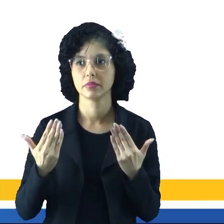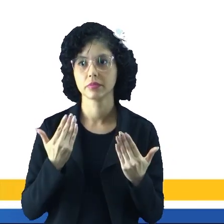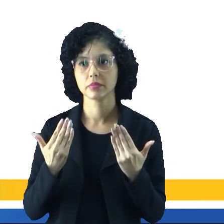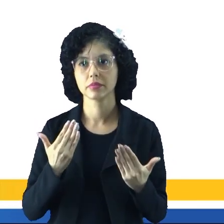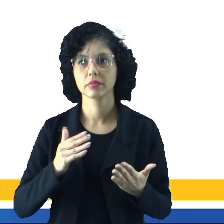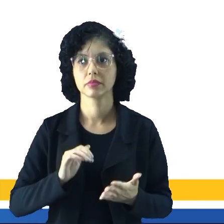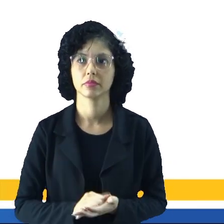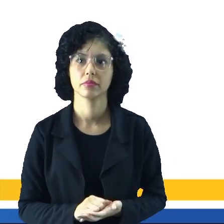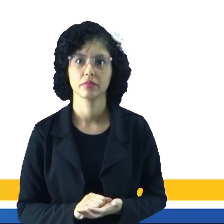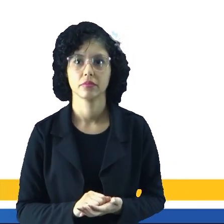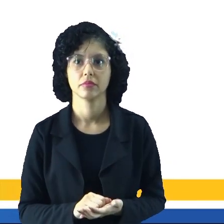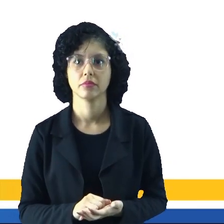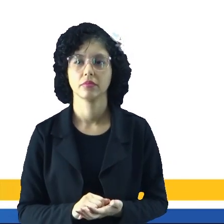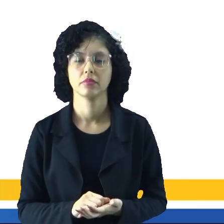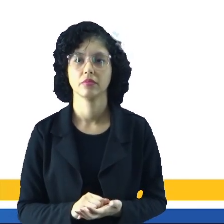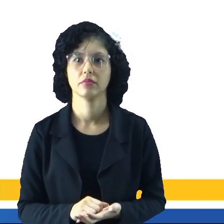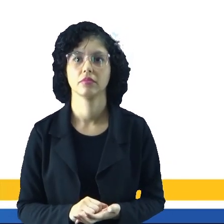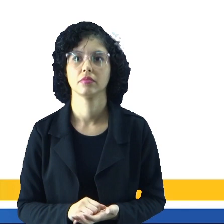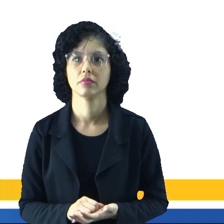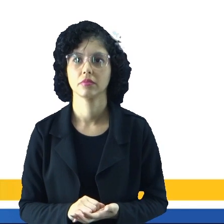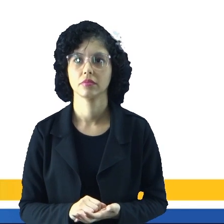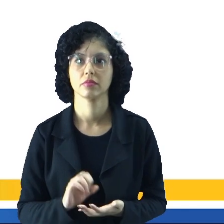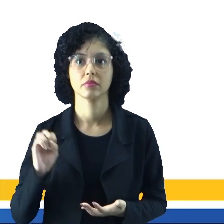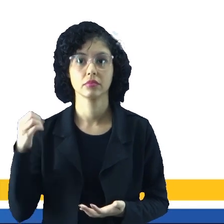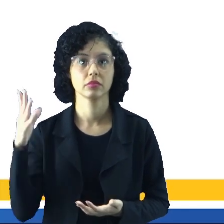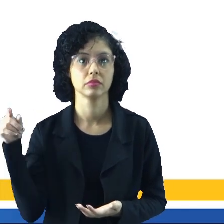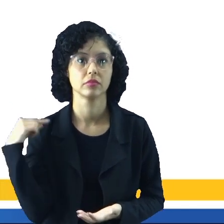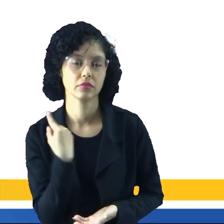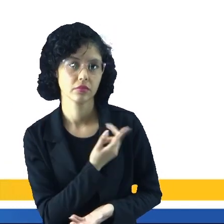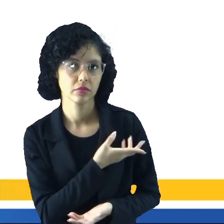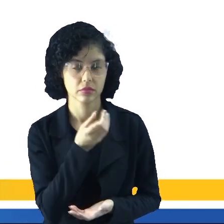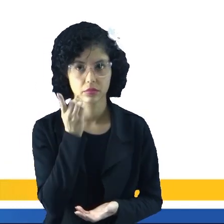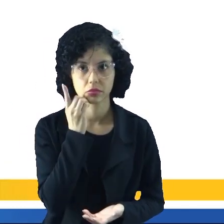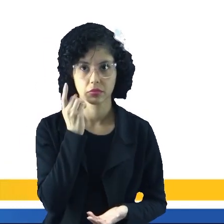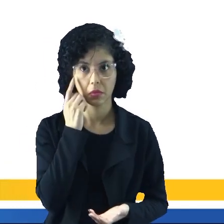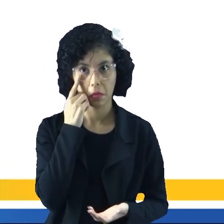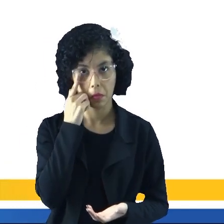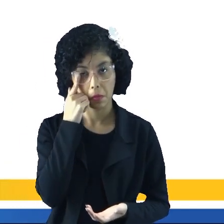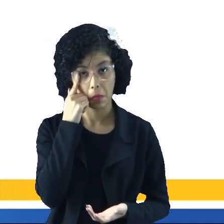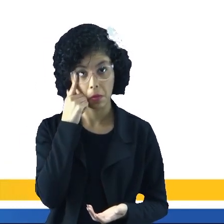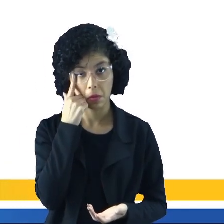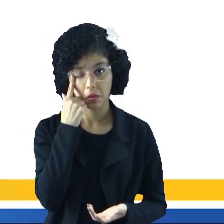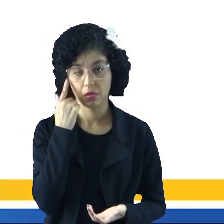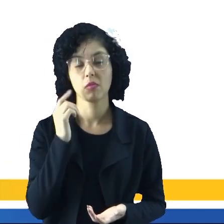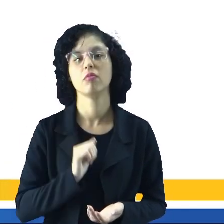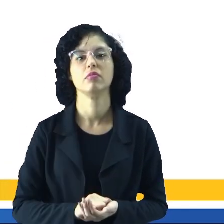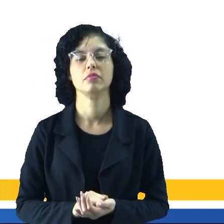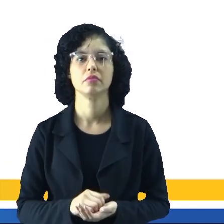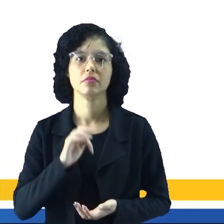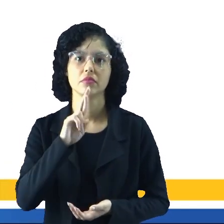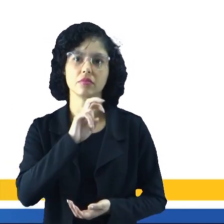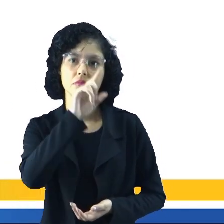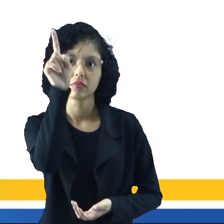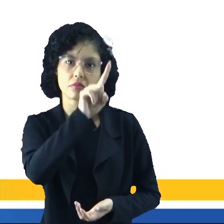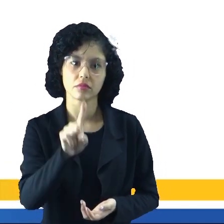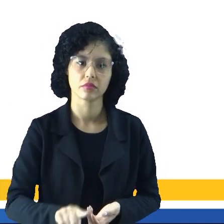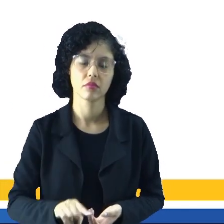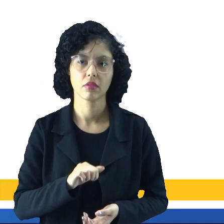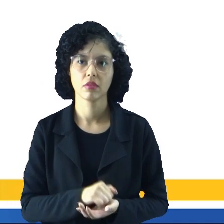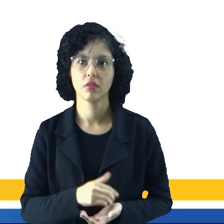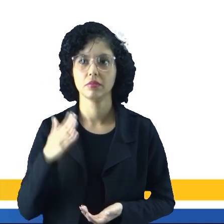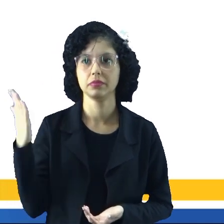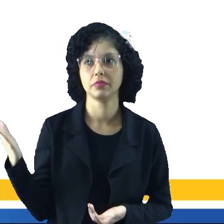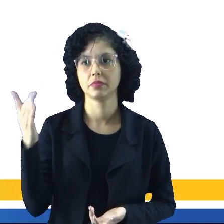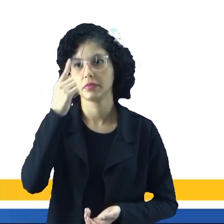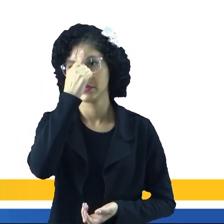associação com um fenômeno que acontece no nosso dia a dia, que são justamente os raios, né? A figura nos mostra aqui,